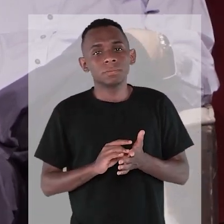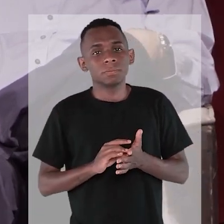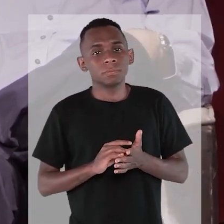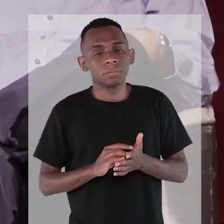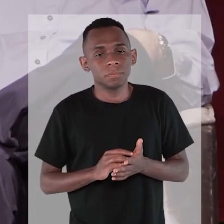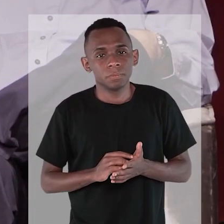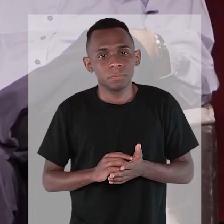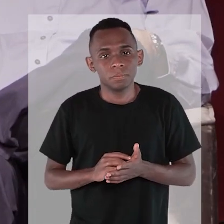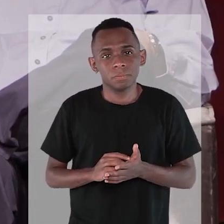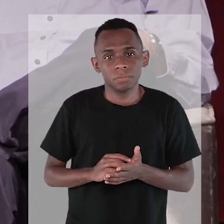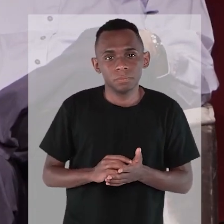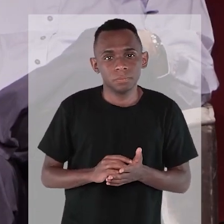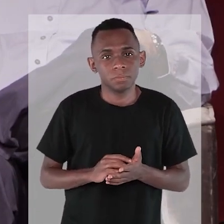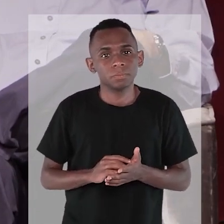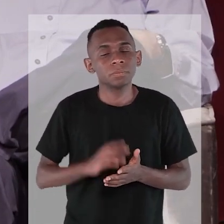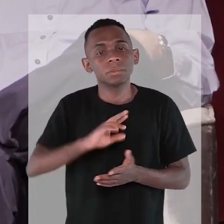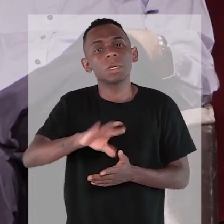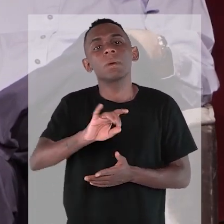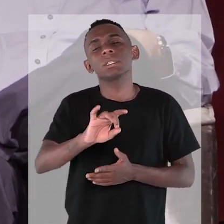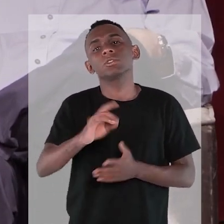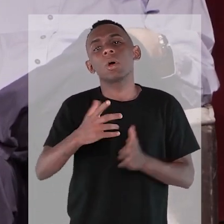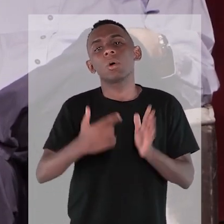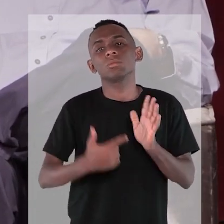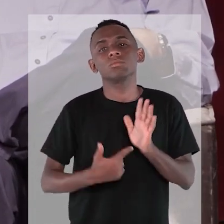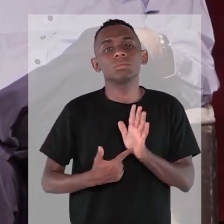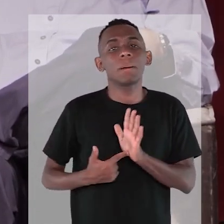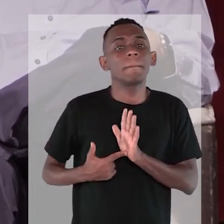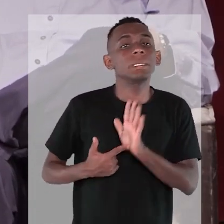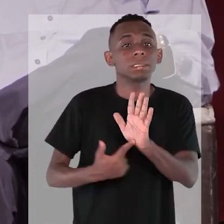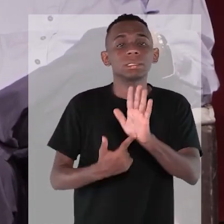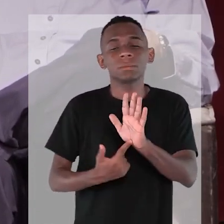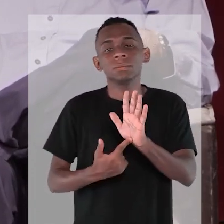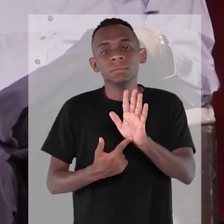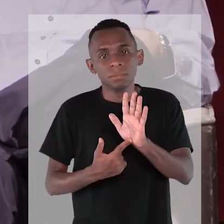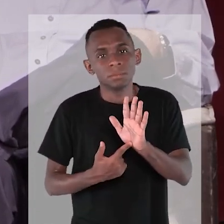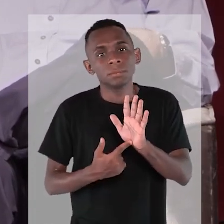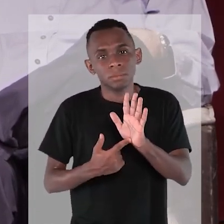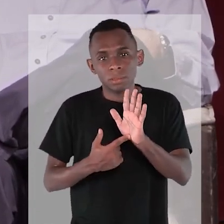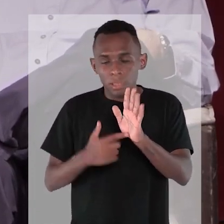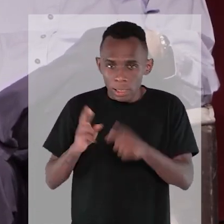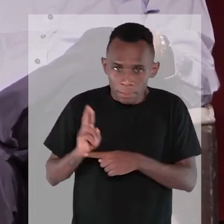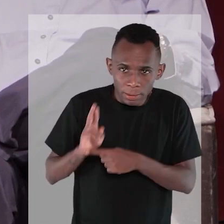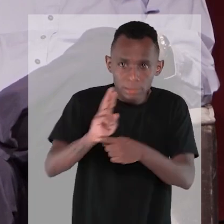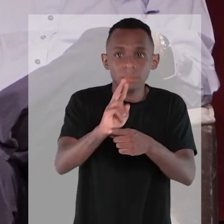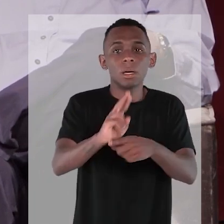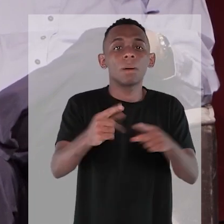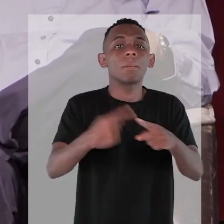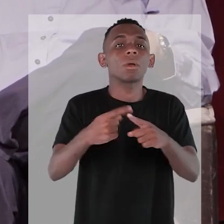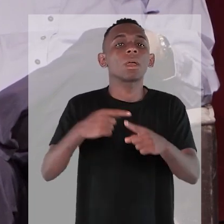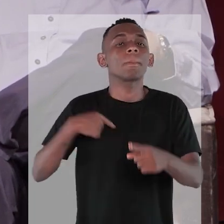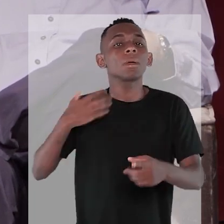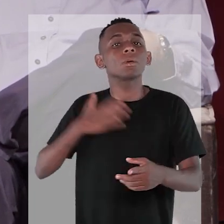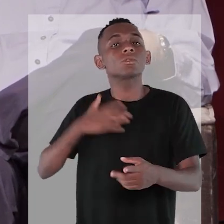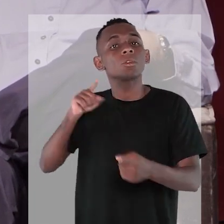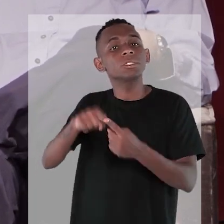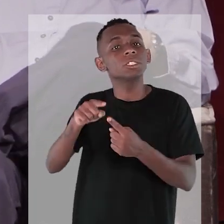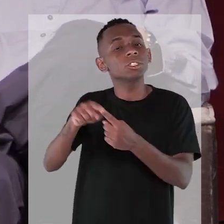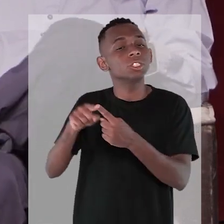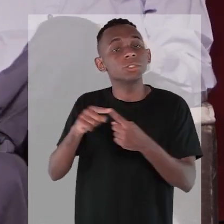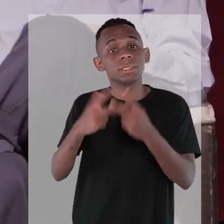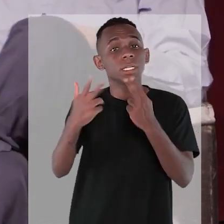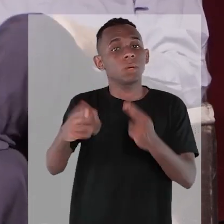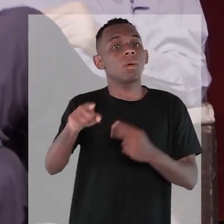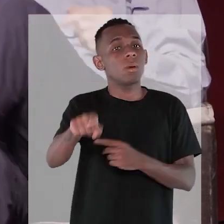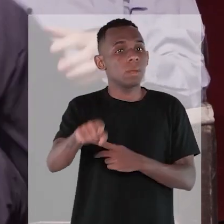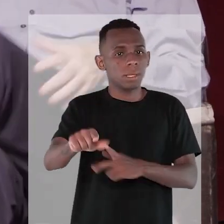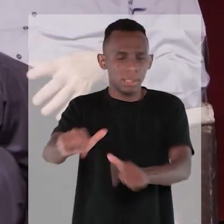representado, em que não é mais o representante que eu elejo porque ele representa os meus interesses, por piores que sejam meus interesses, né? Ou por